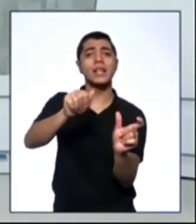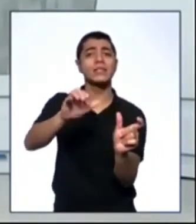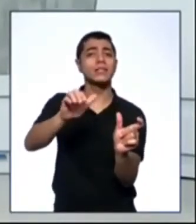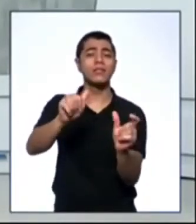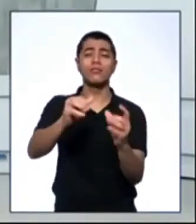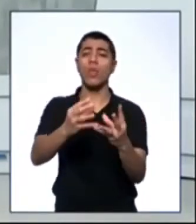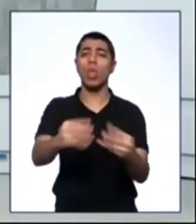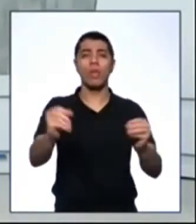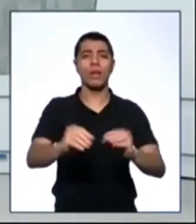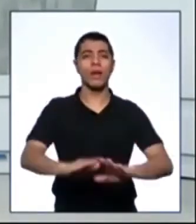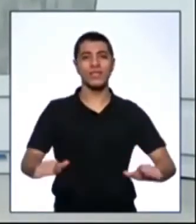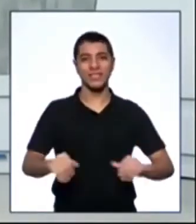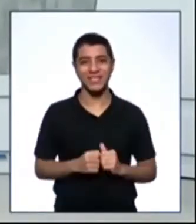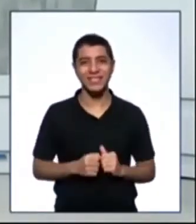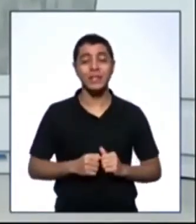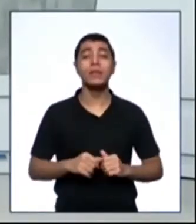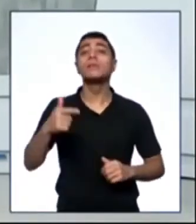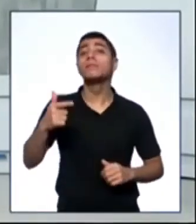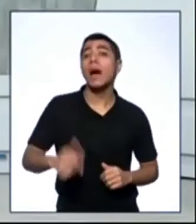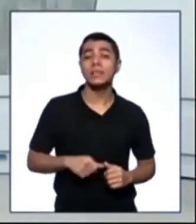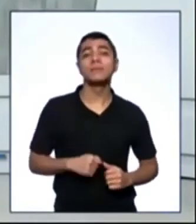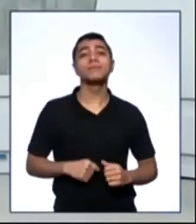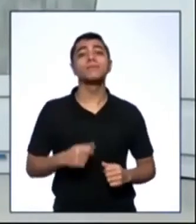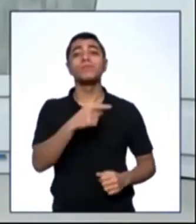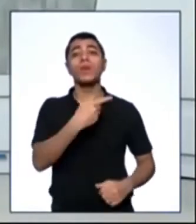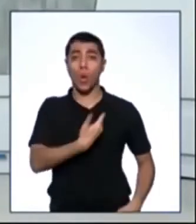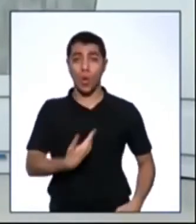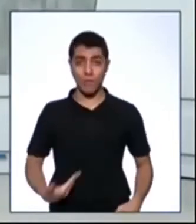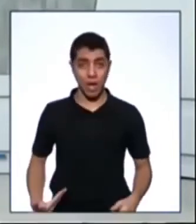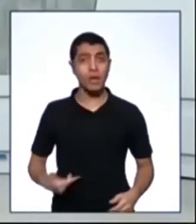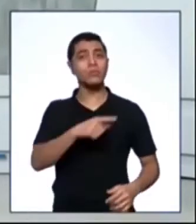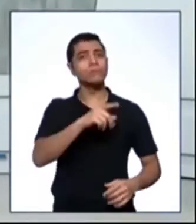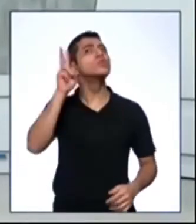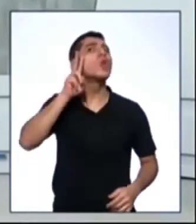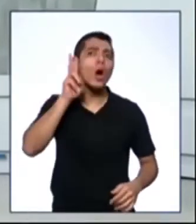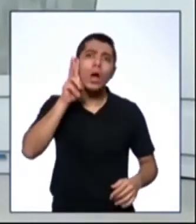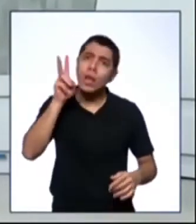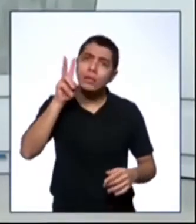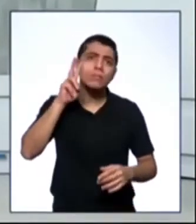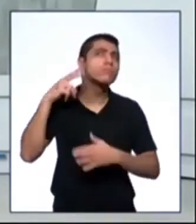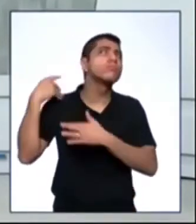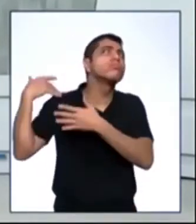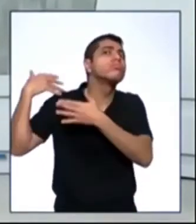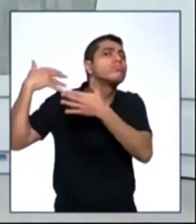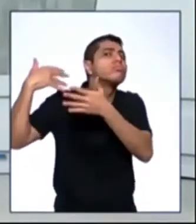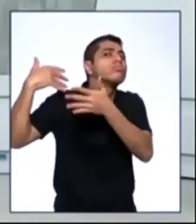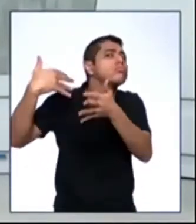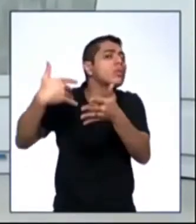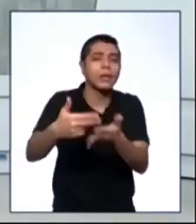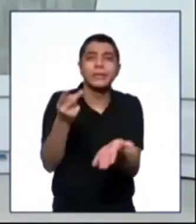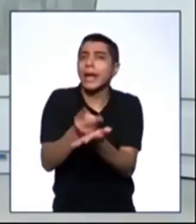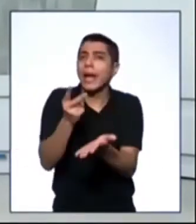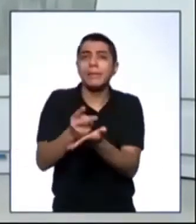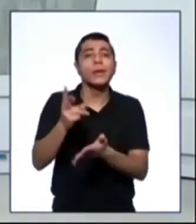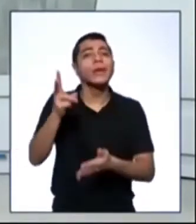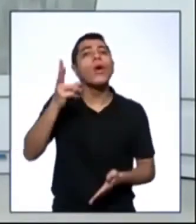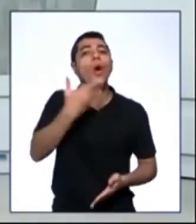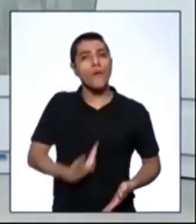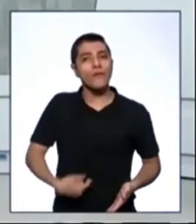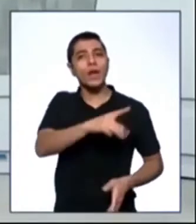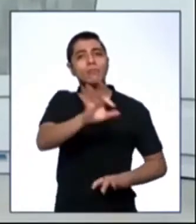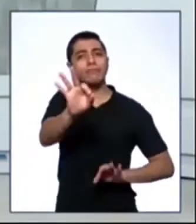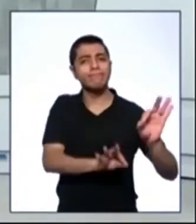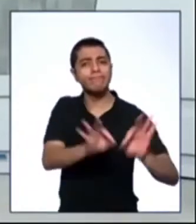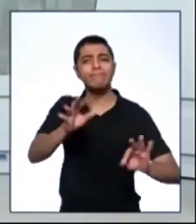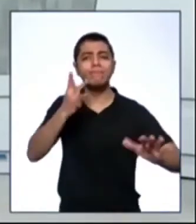para a população, né? Quando eu tenho o governo, e isso ao longo de toda a história da humanidade, criando espetáculos e criando coisas que